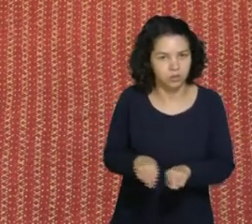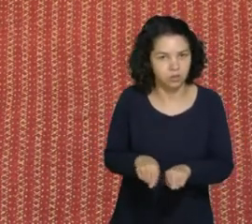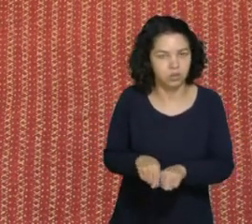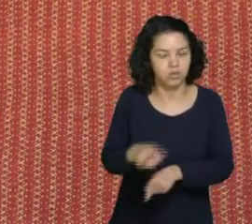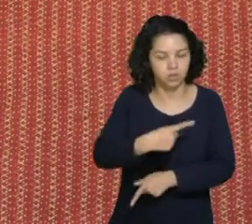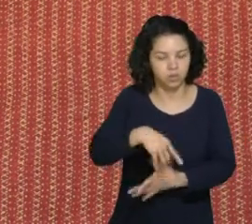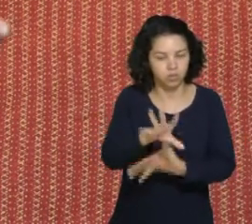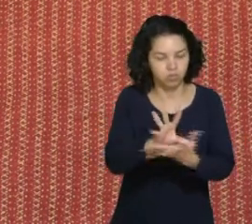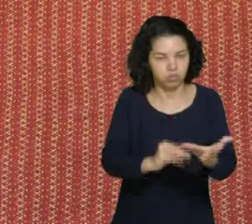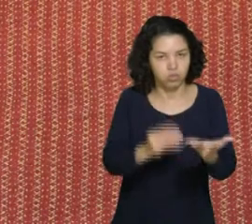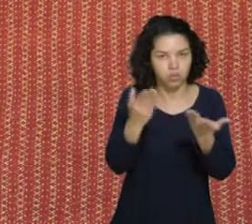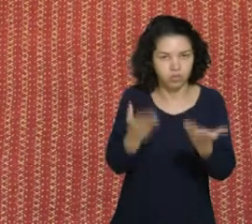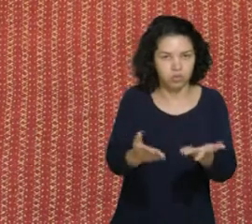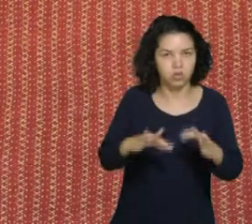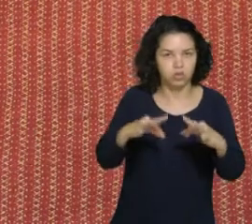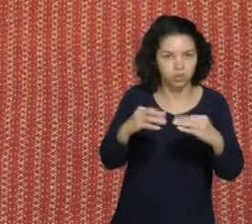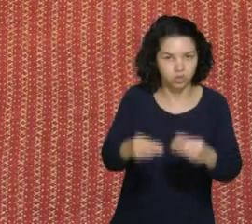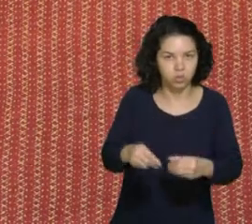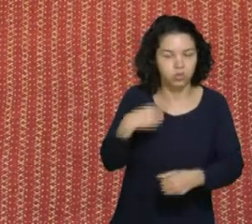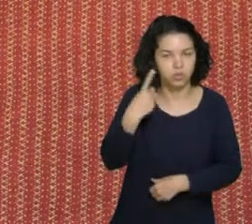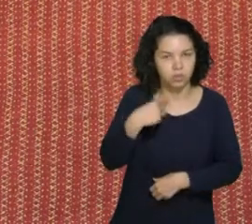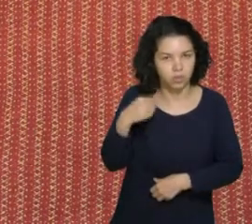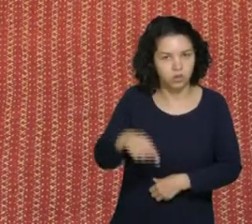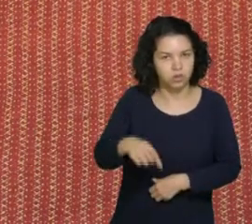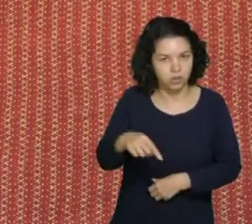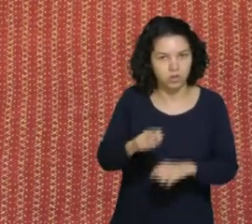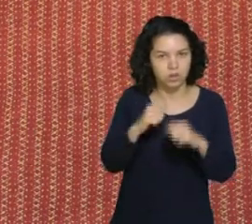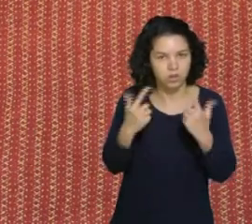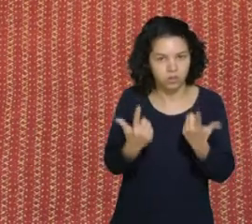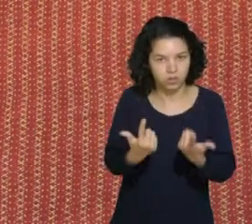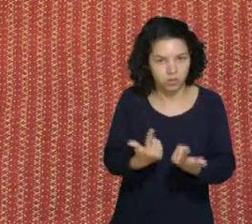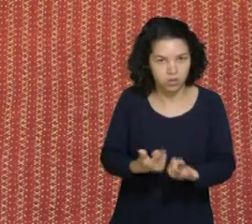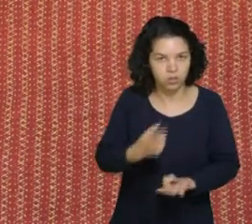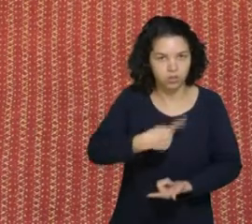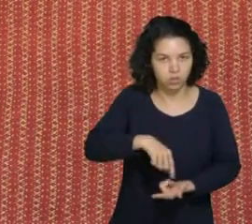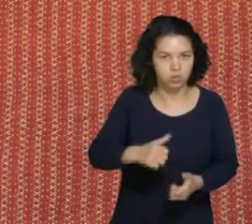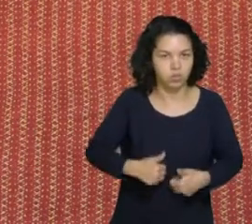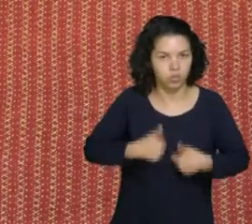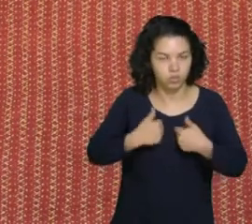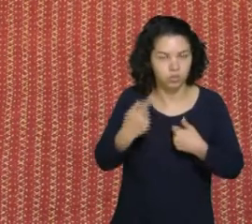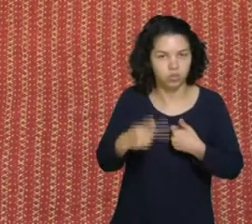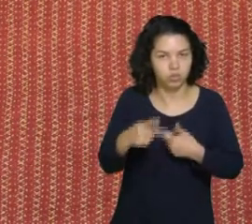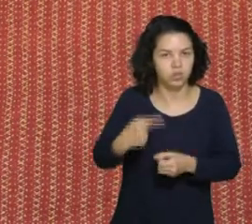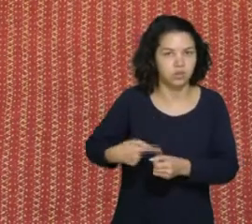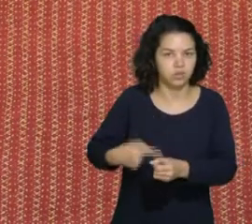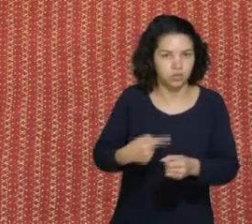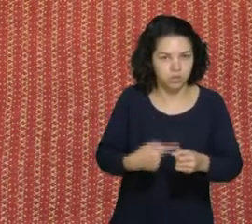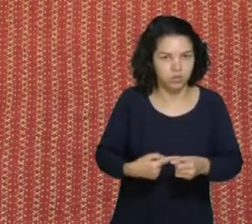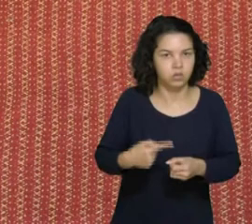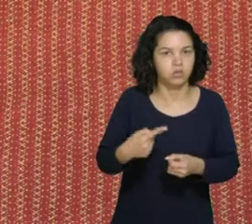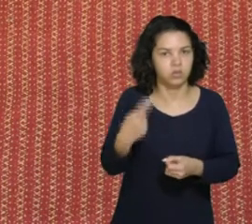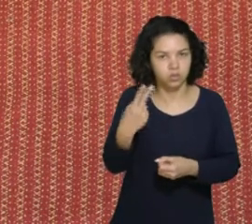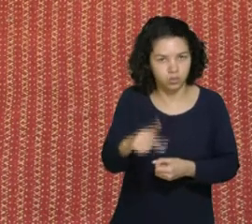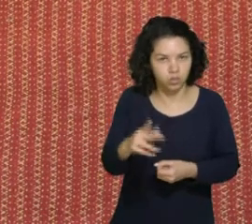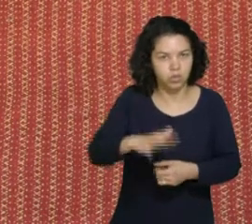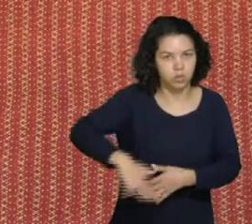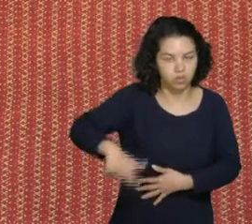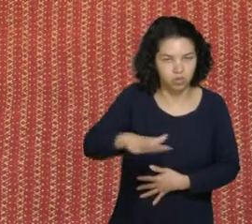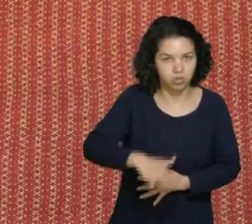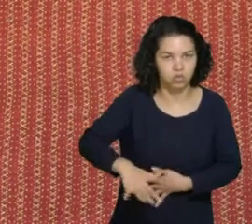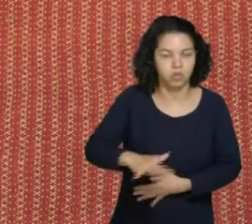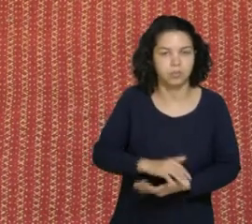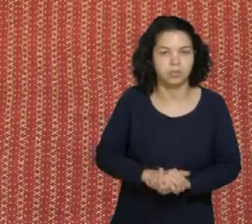ser seguido né por todos os pares aqui dentro aqui é o motivo de orgulho para sua cidade é motivo de orgulho para sua região